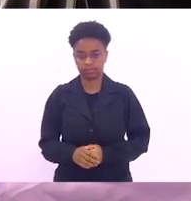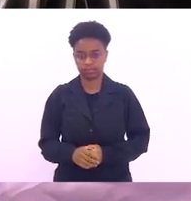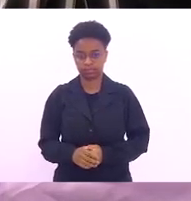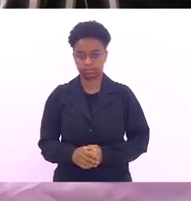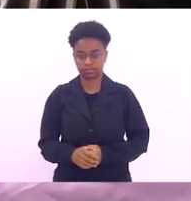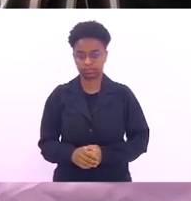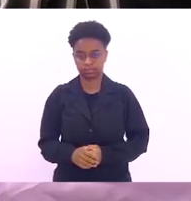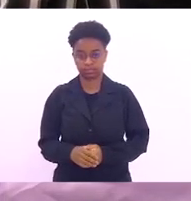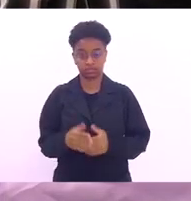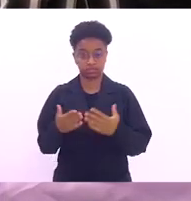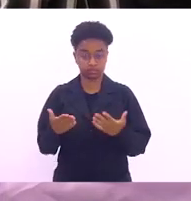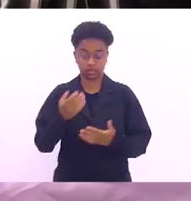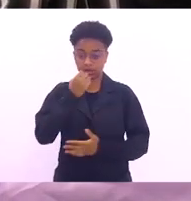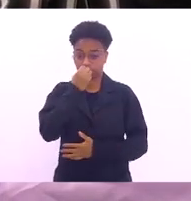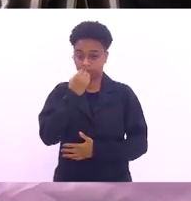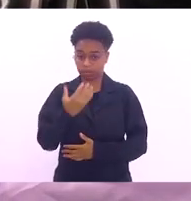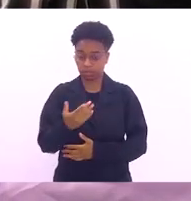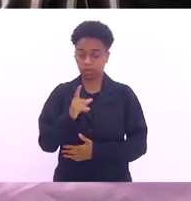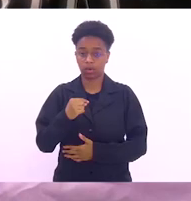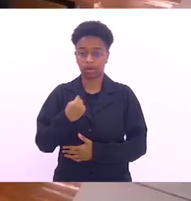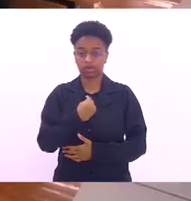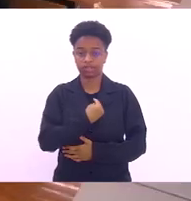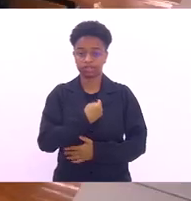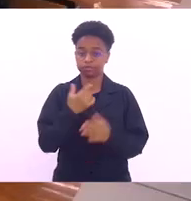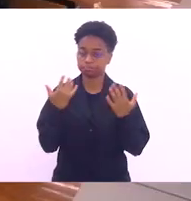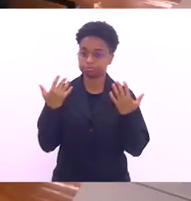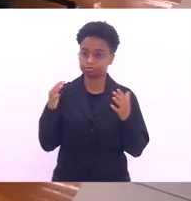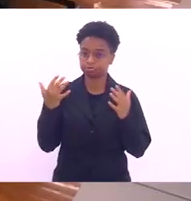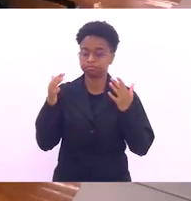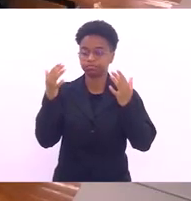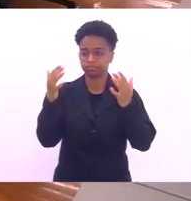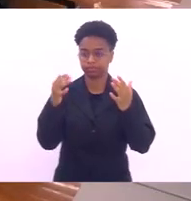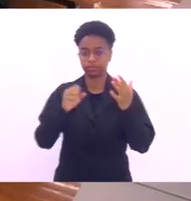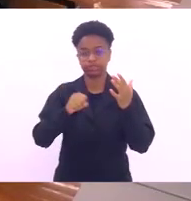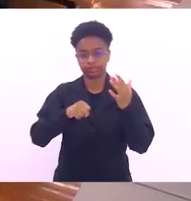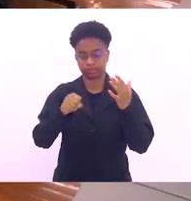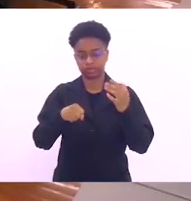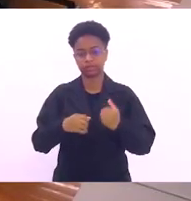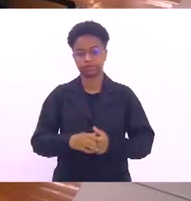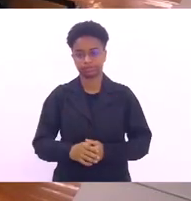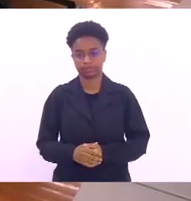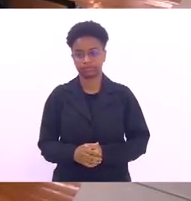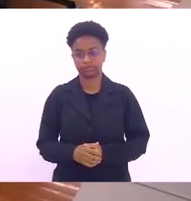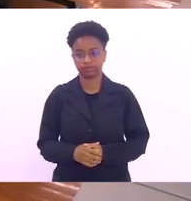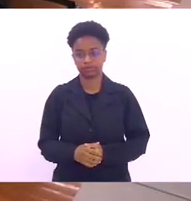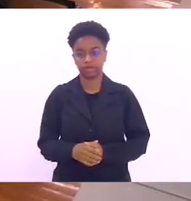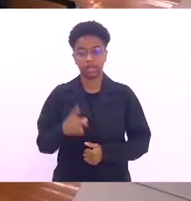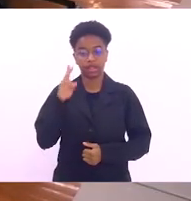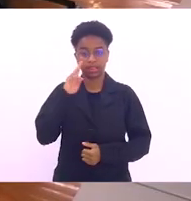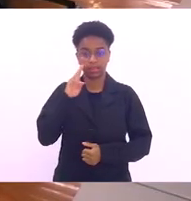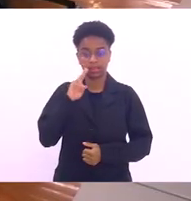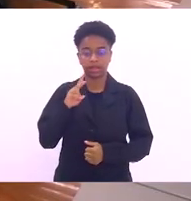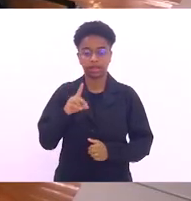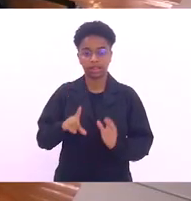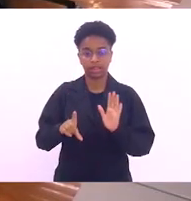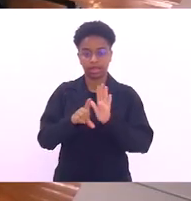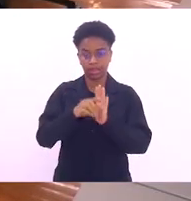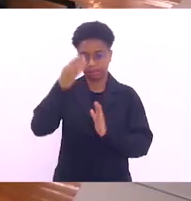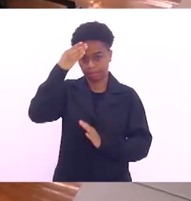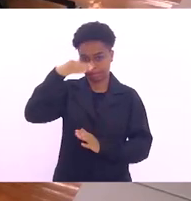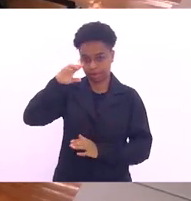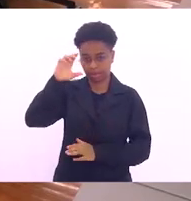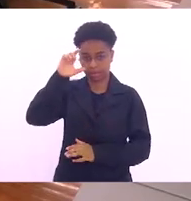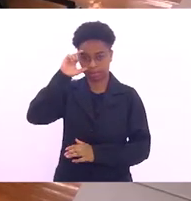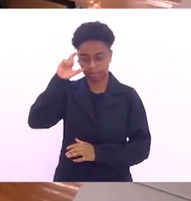é bom que nós tenhamos aí essa comemoração deputada Relembrando a Lei Maria da Penha que